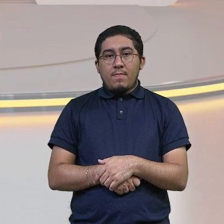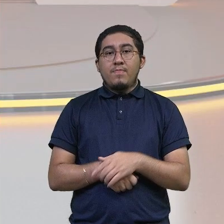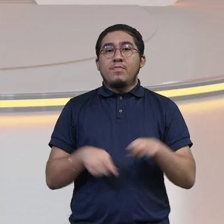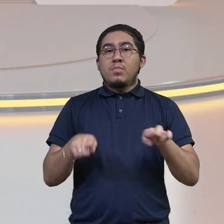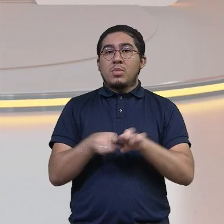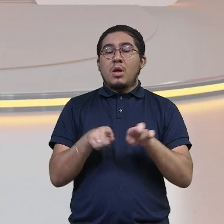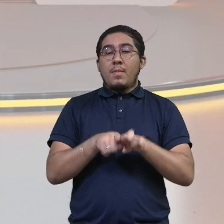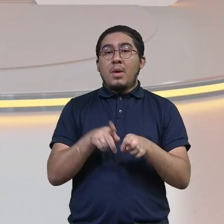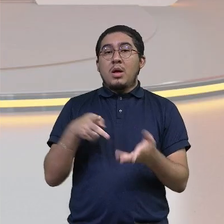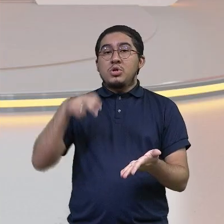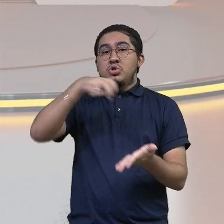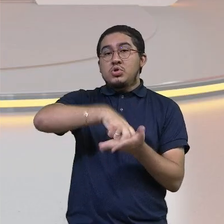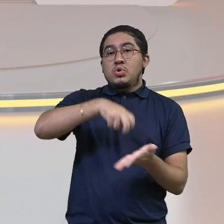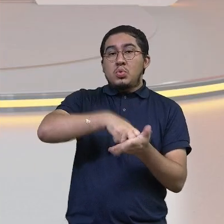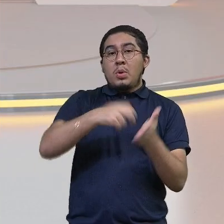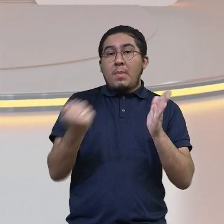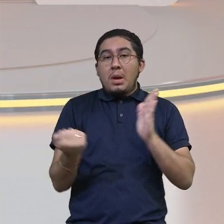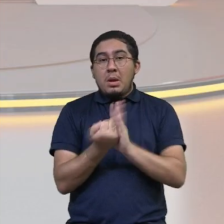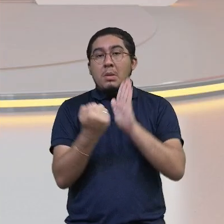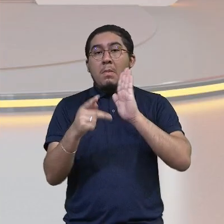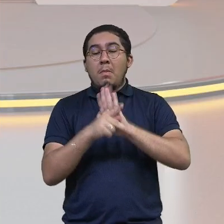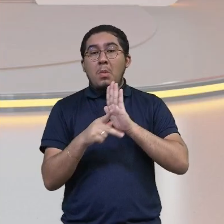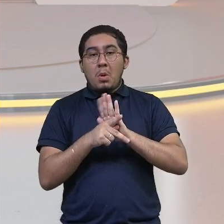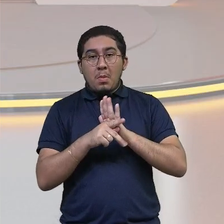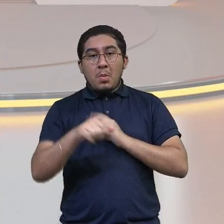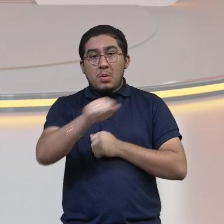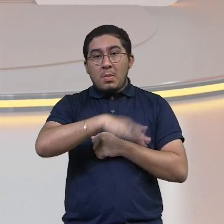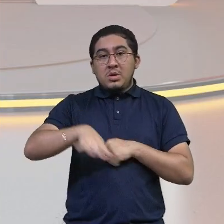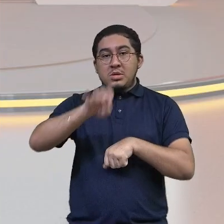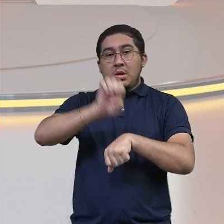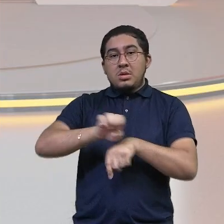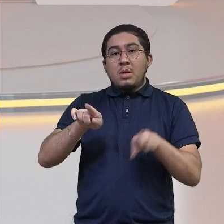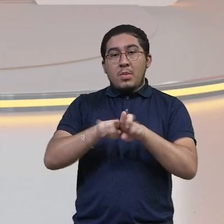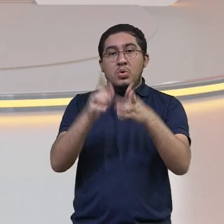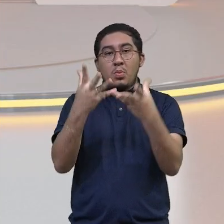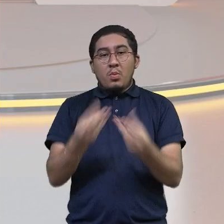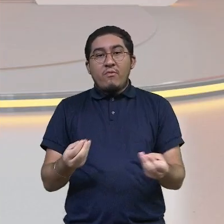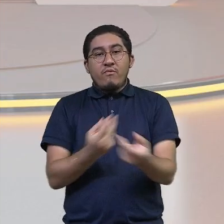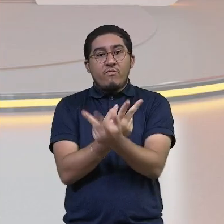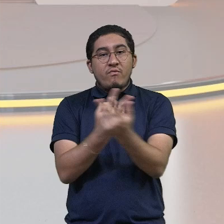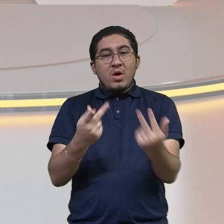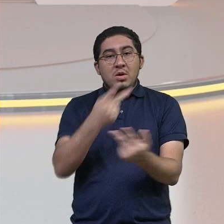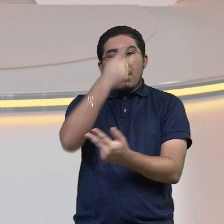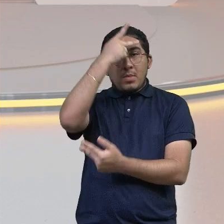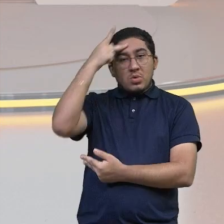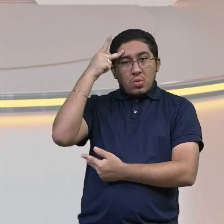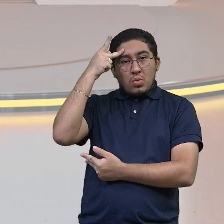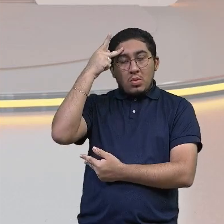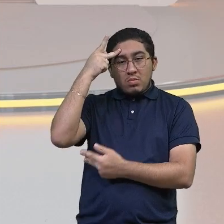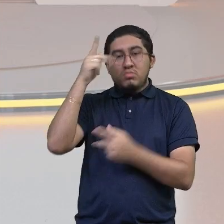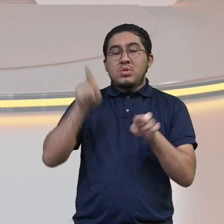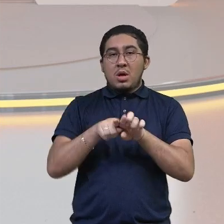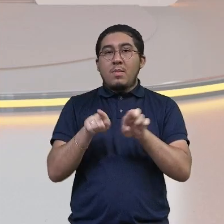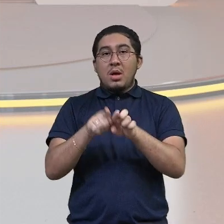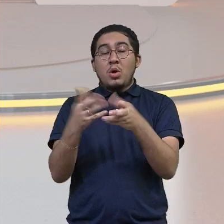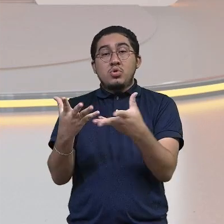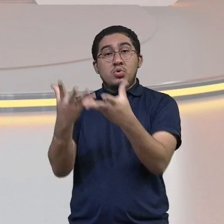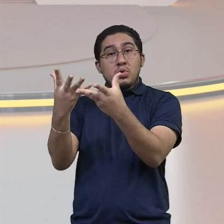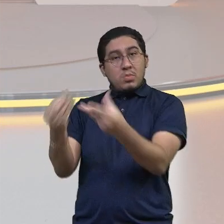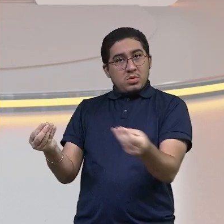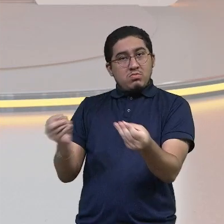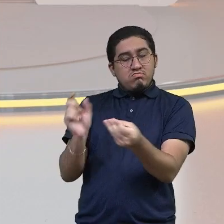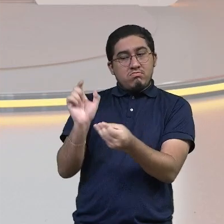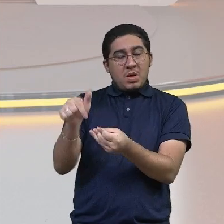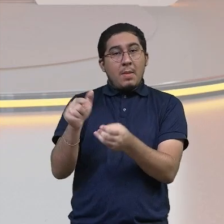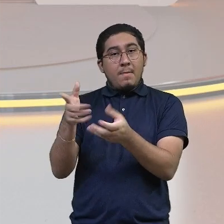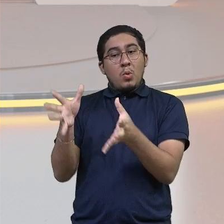de Estado e pelo desaparecimento forçado de milhares de pessoas, os desaparecidos, cedeu lugar